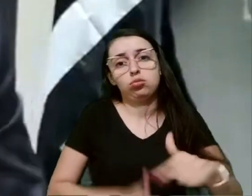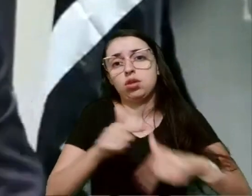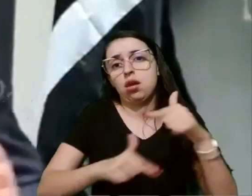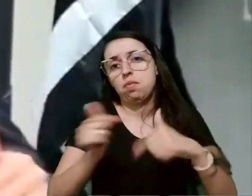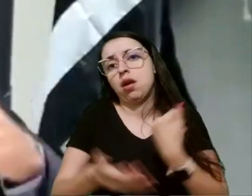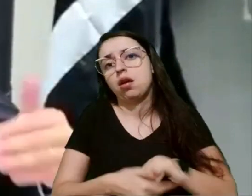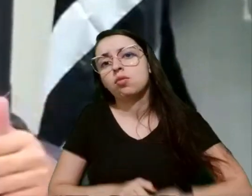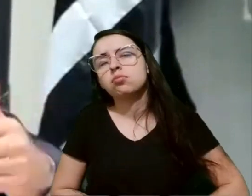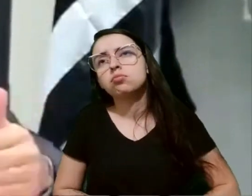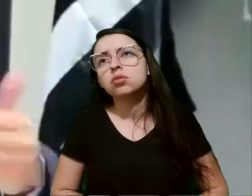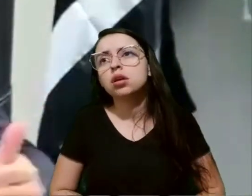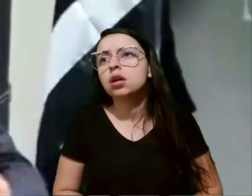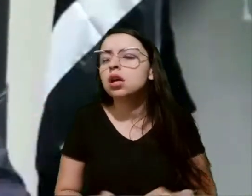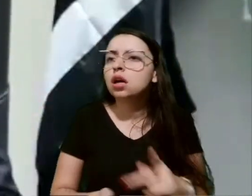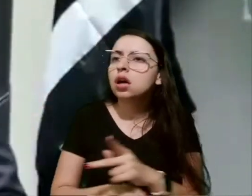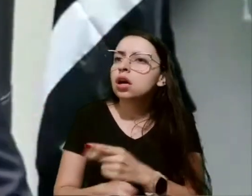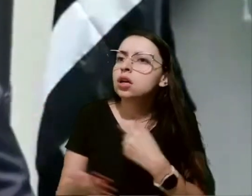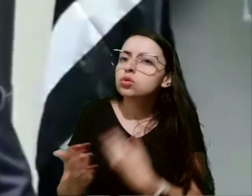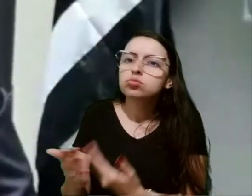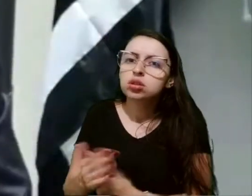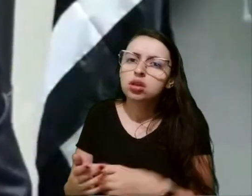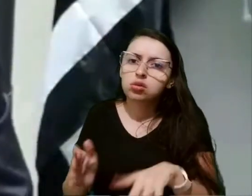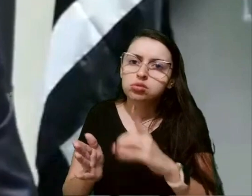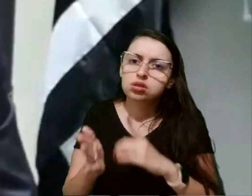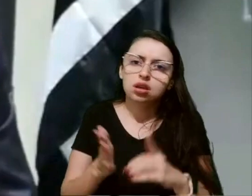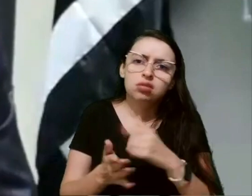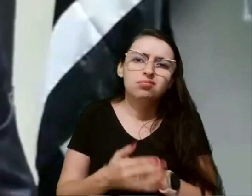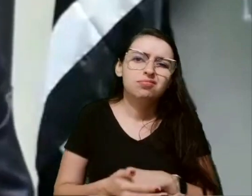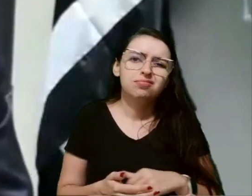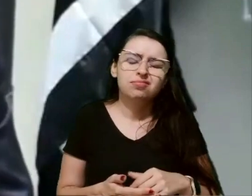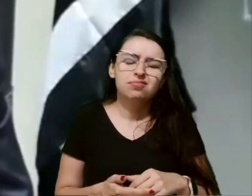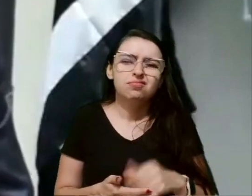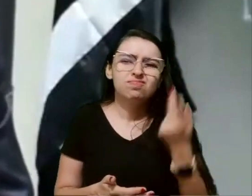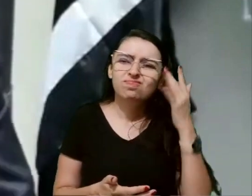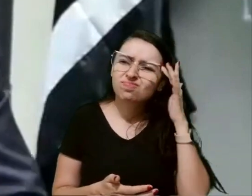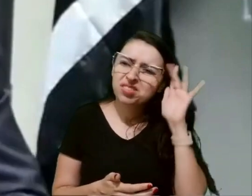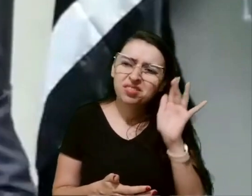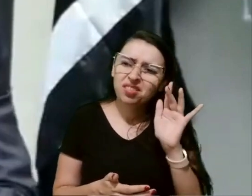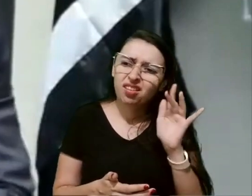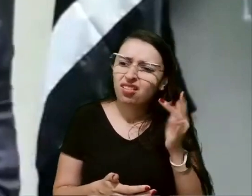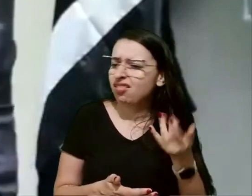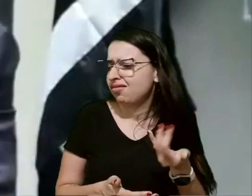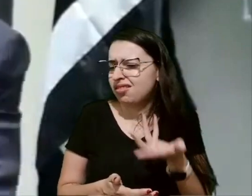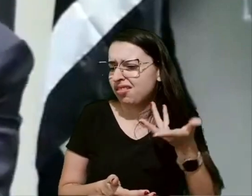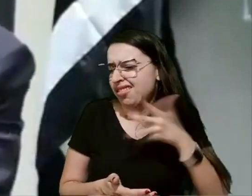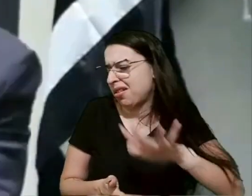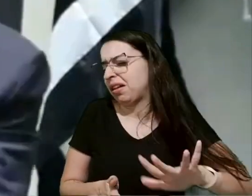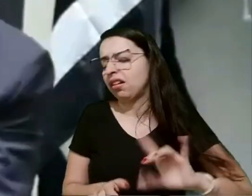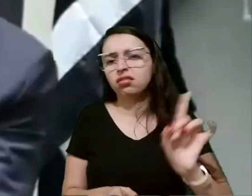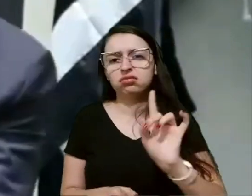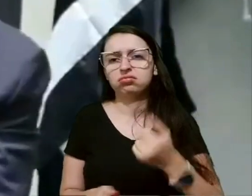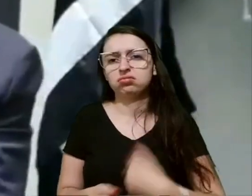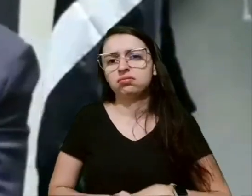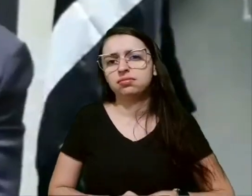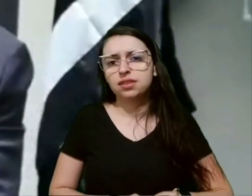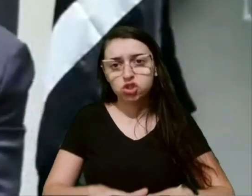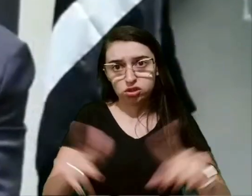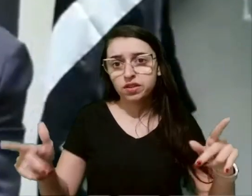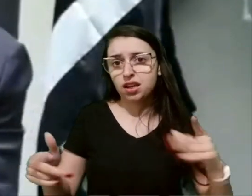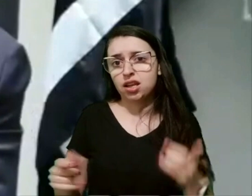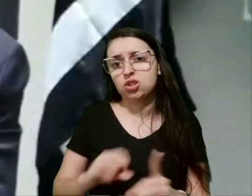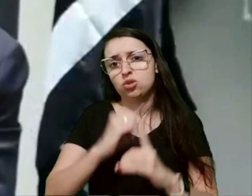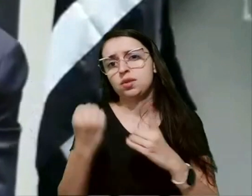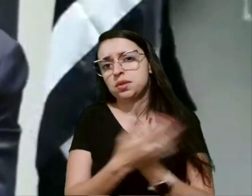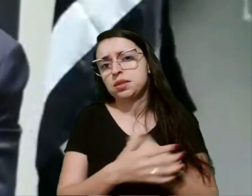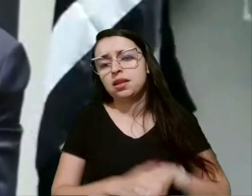pensei, falei: "Ah, se eu tiver que estudar o direito dessa maneira, não é, assim, de maneira estéril ou desligada da sociedade, não